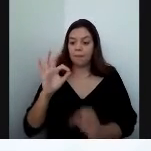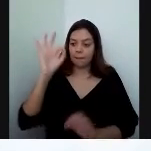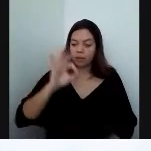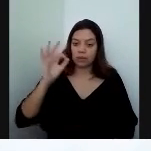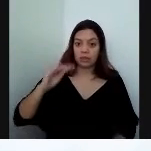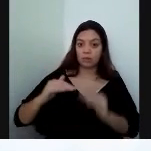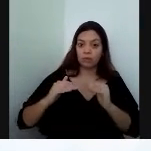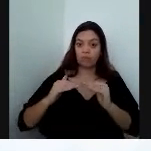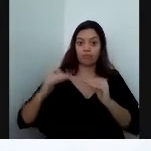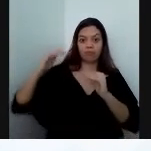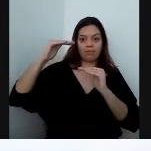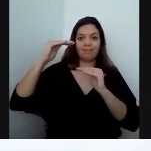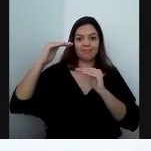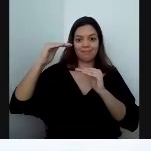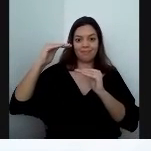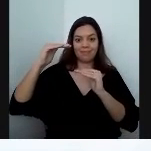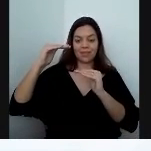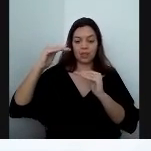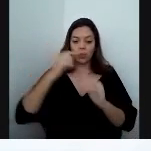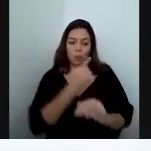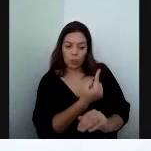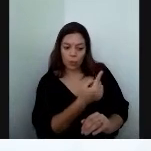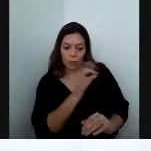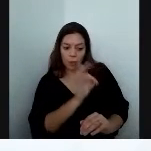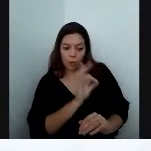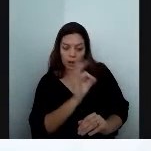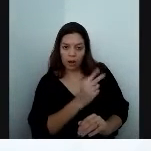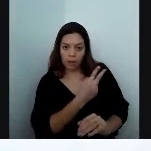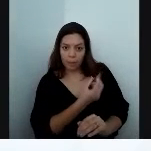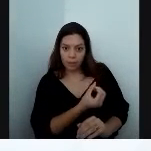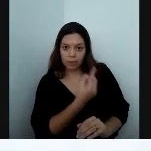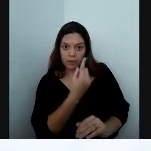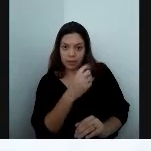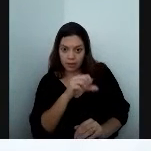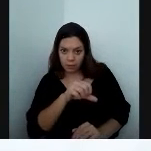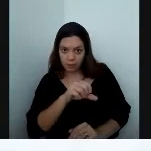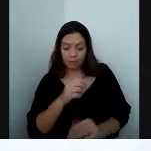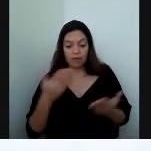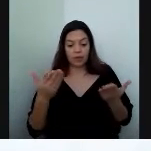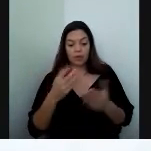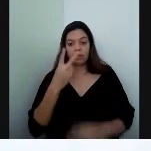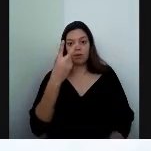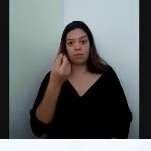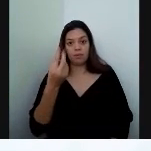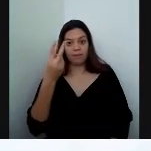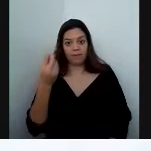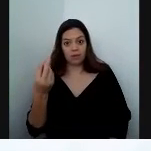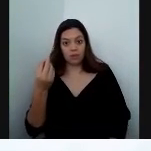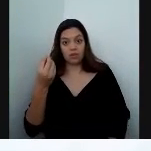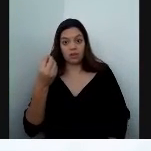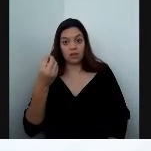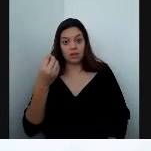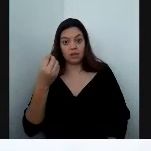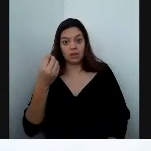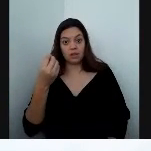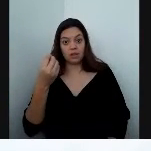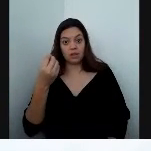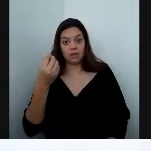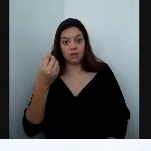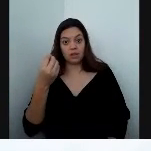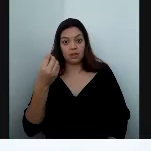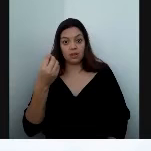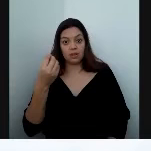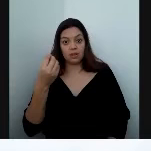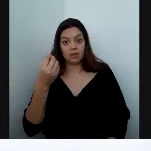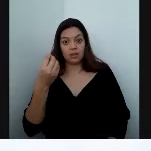assim, saiu de 1% para 13%, é um crescimento em um único ano, foi um crescimento grande, né? Chama atenção, sim. E a gente foi olhar o que